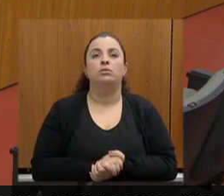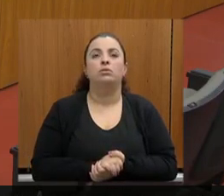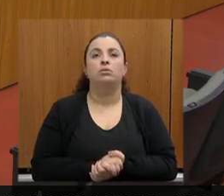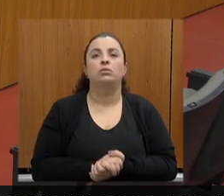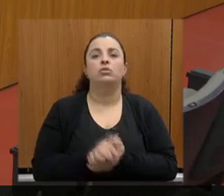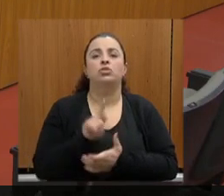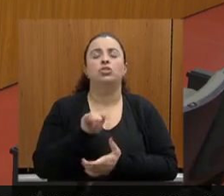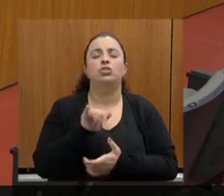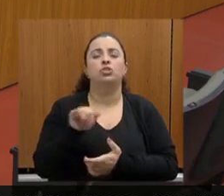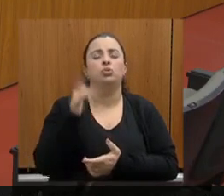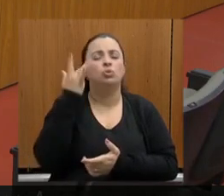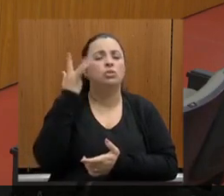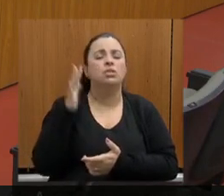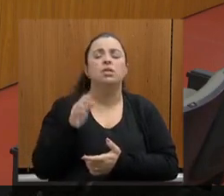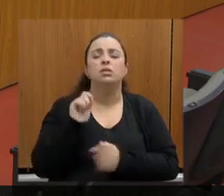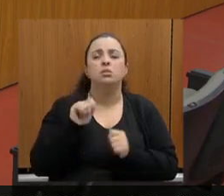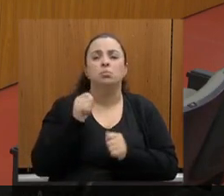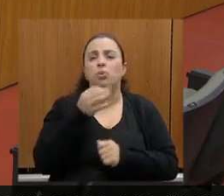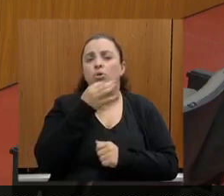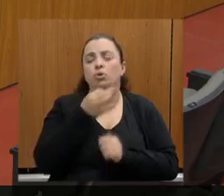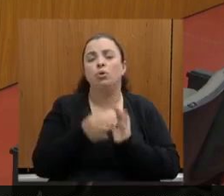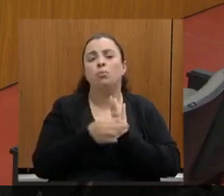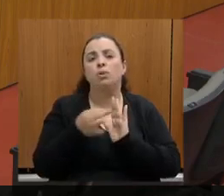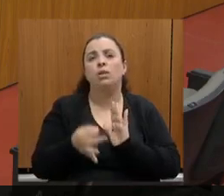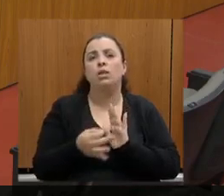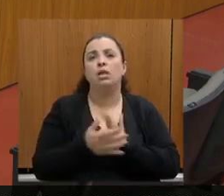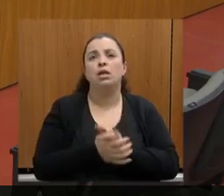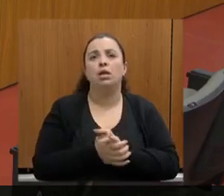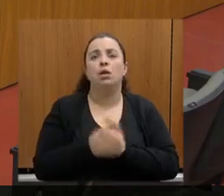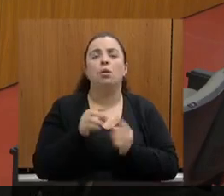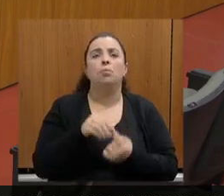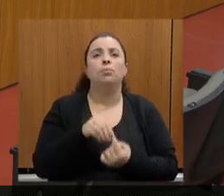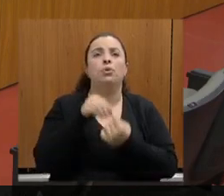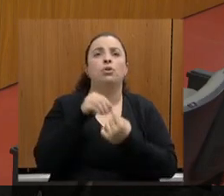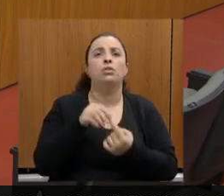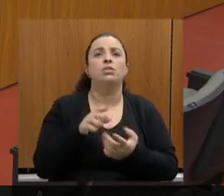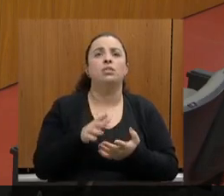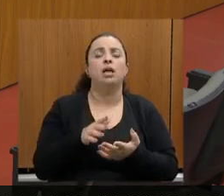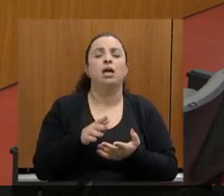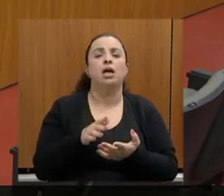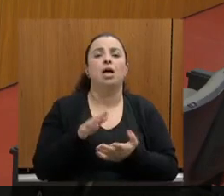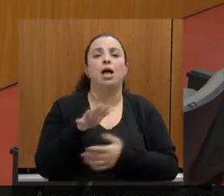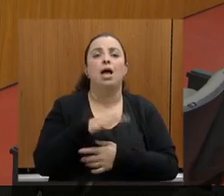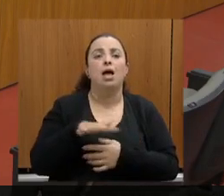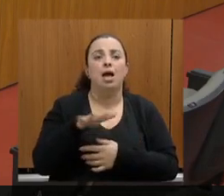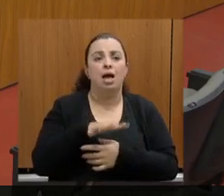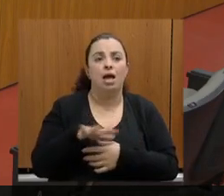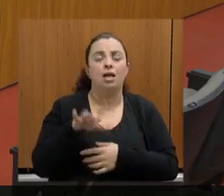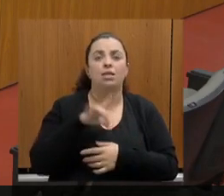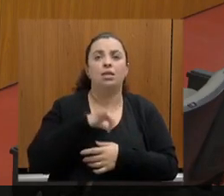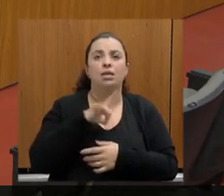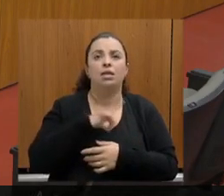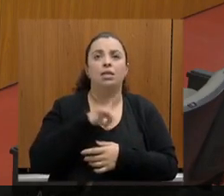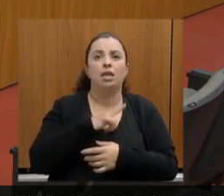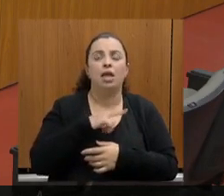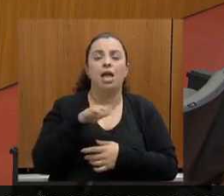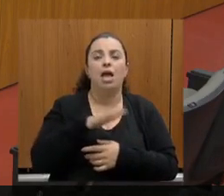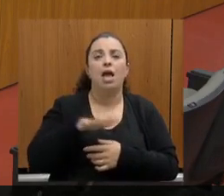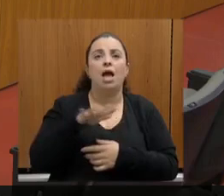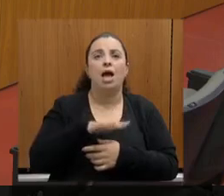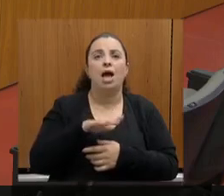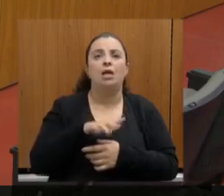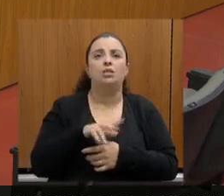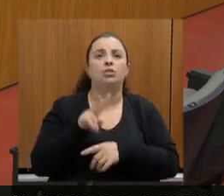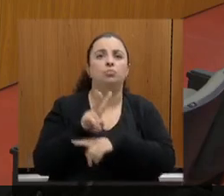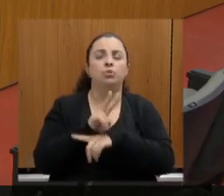pode sugerir nessa fase de realizar a área coberta dele dele e já já